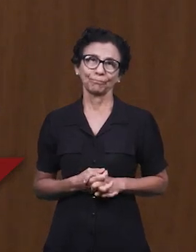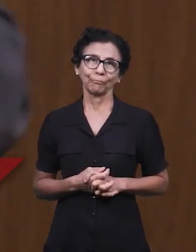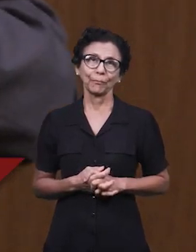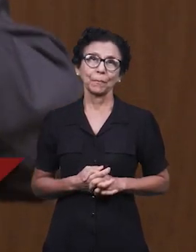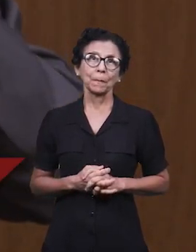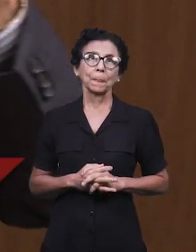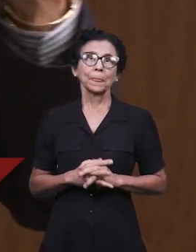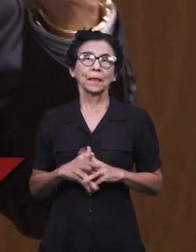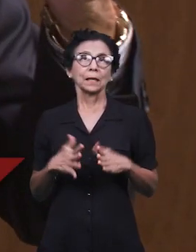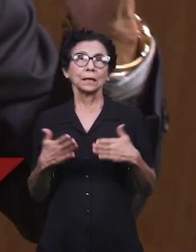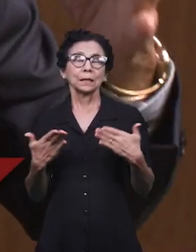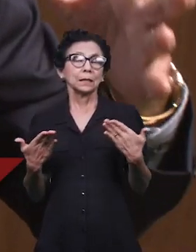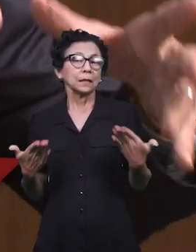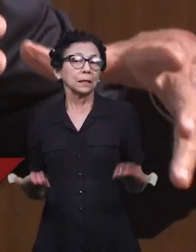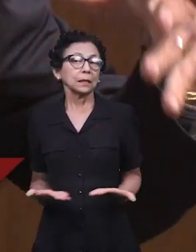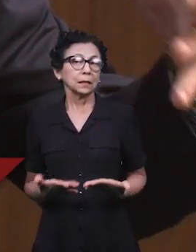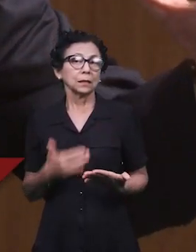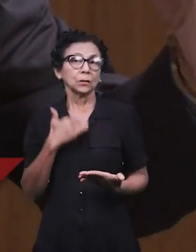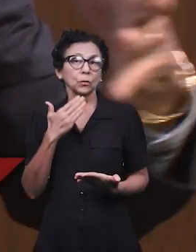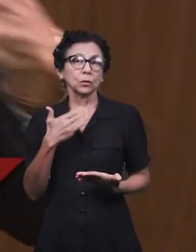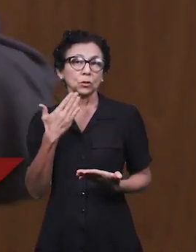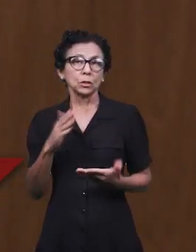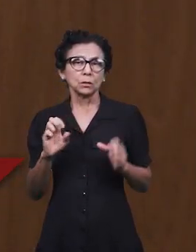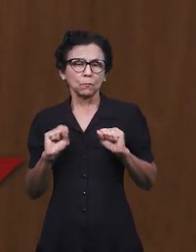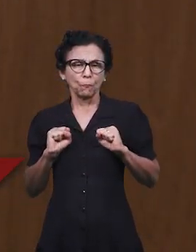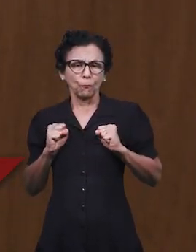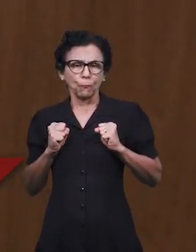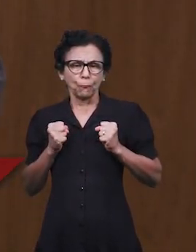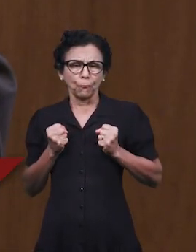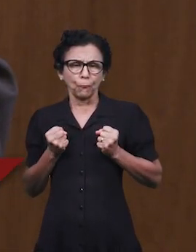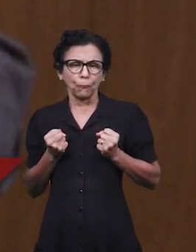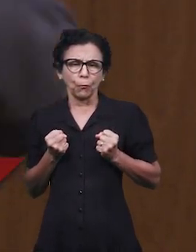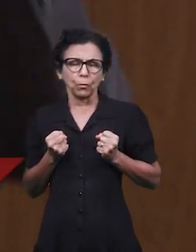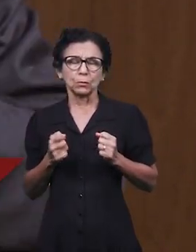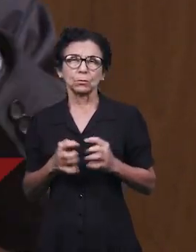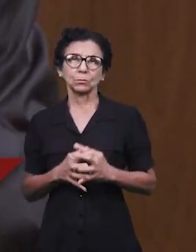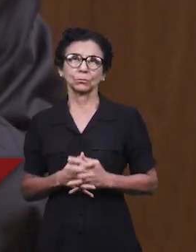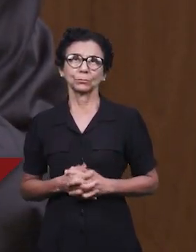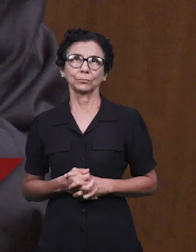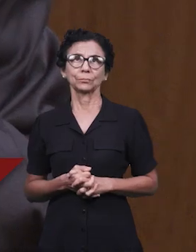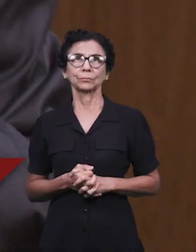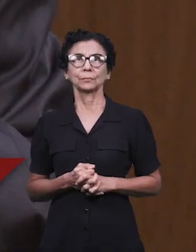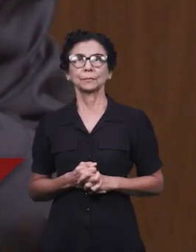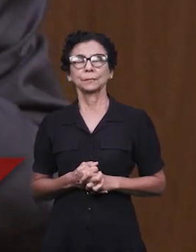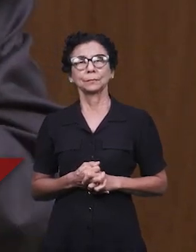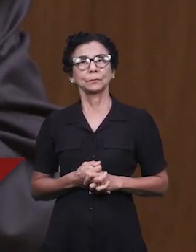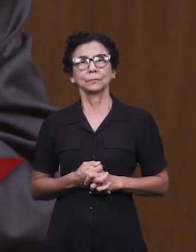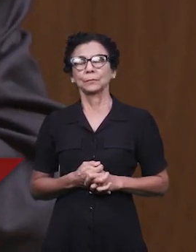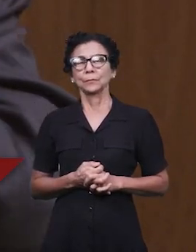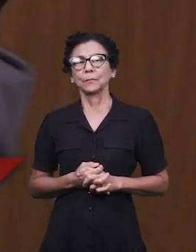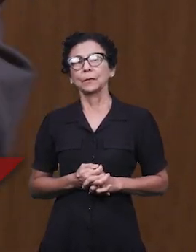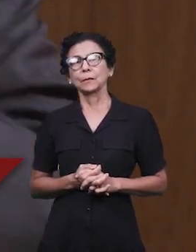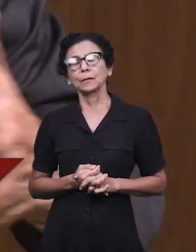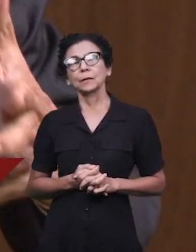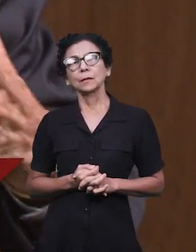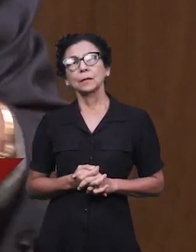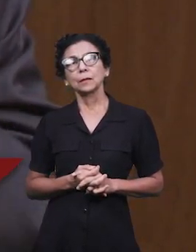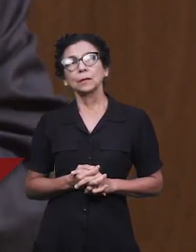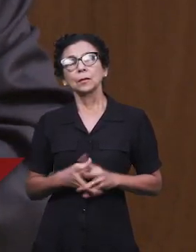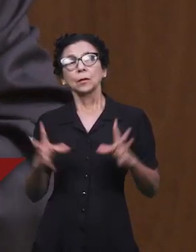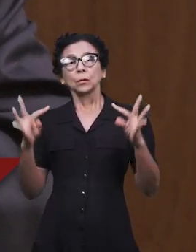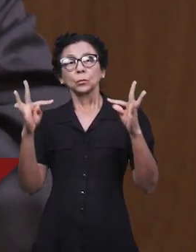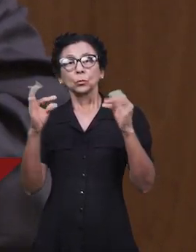Entende? Ela vai operar aquilo que ela recebeu. Porque tudo que nós temos, a salvação, tudo vem do